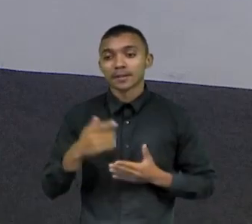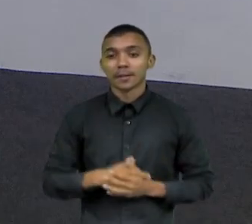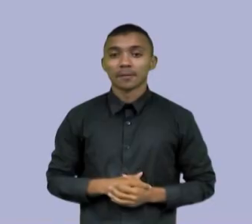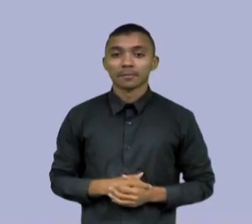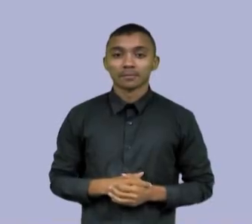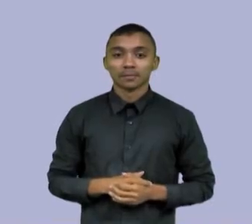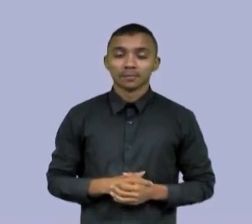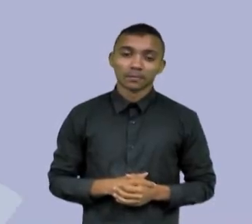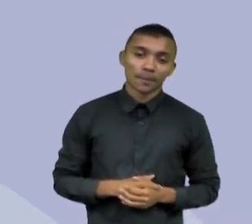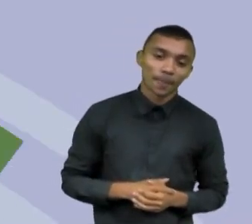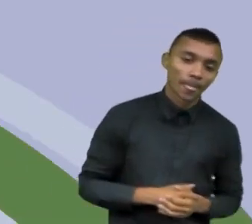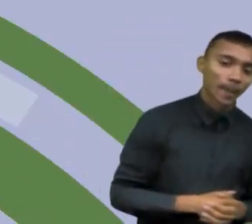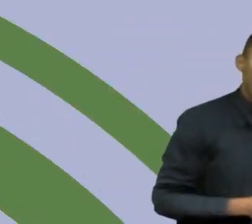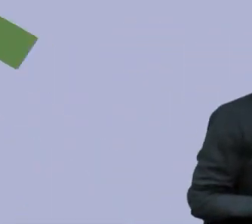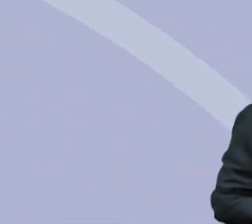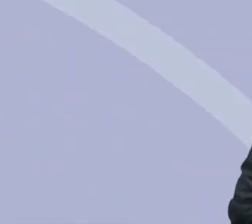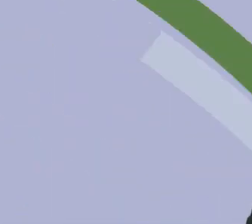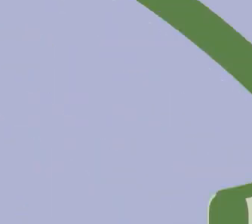Assembleia.